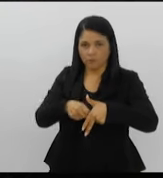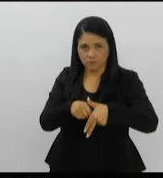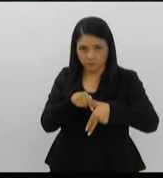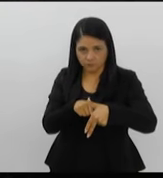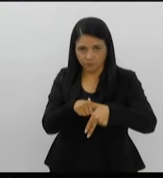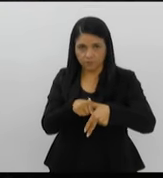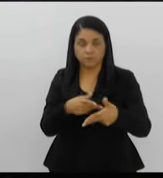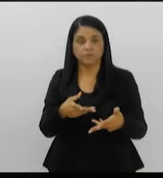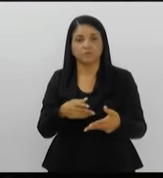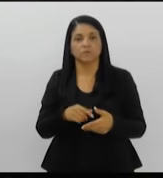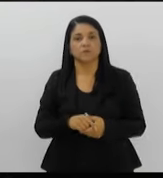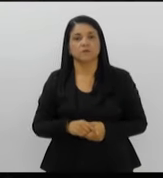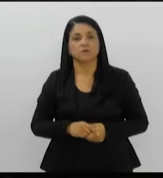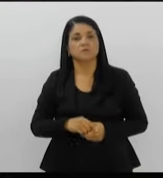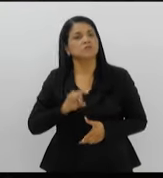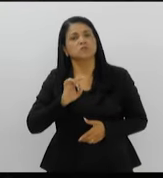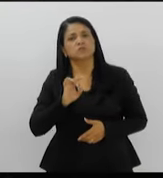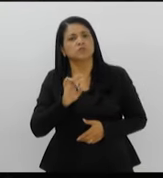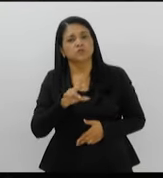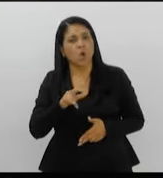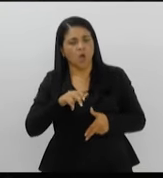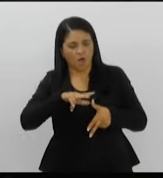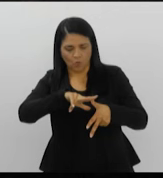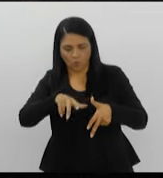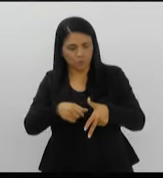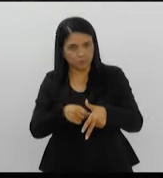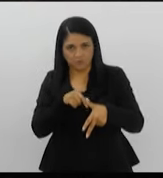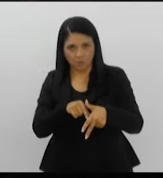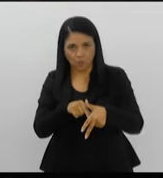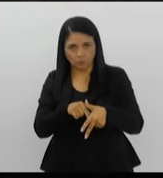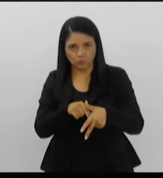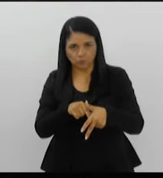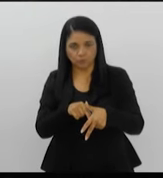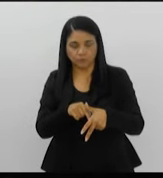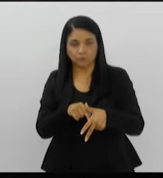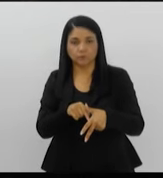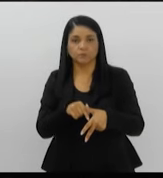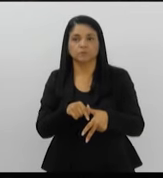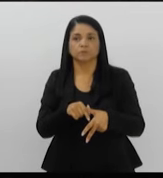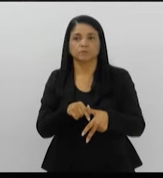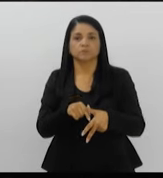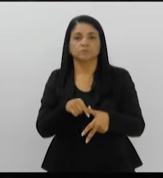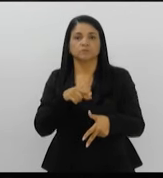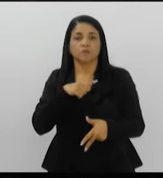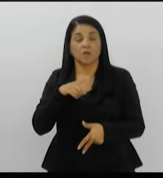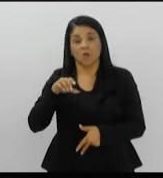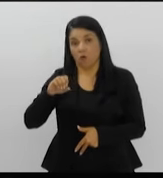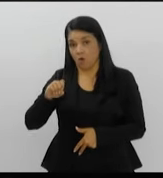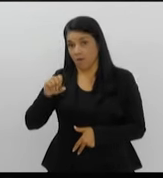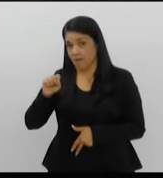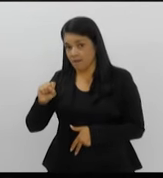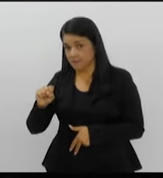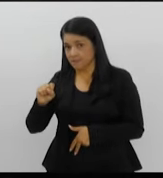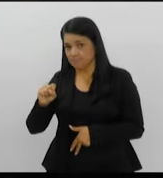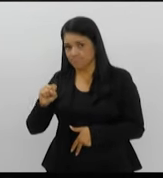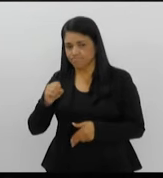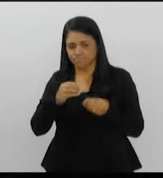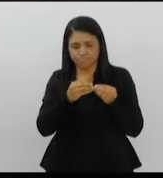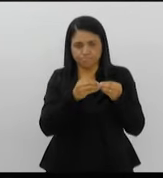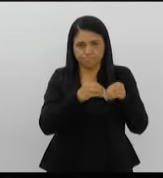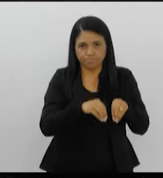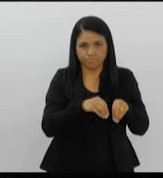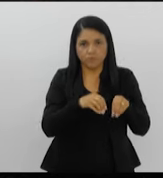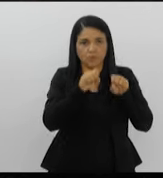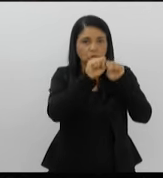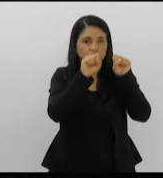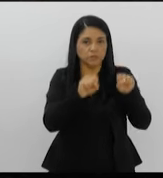basta a questão da corrupção enquanto medida. A OS enfraquece o